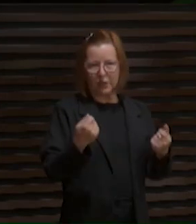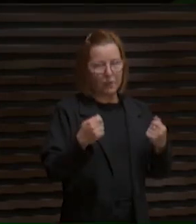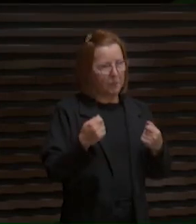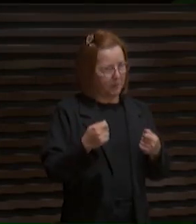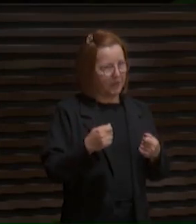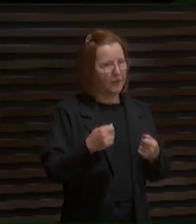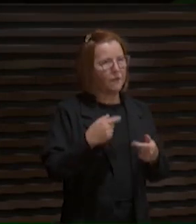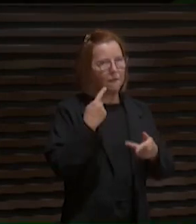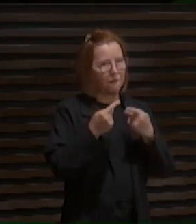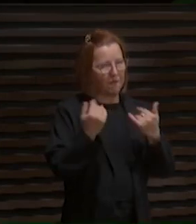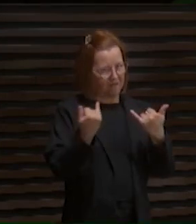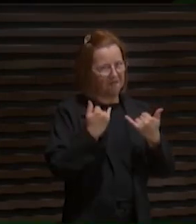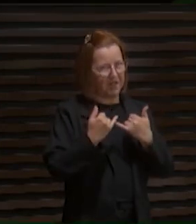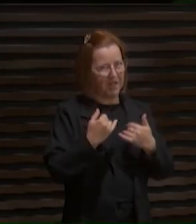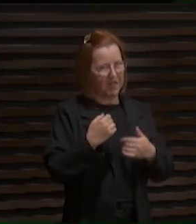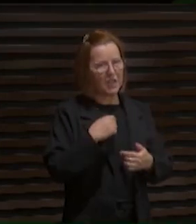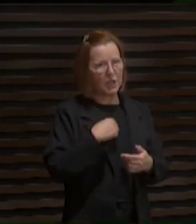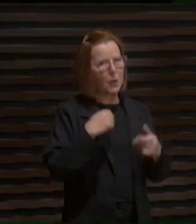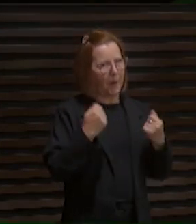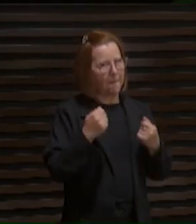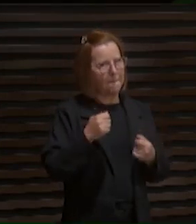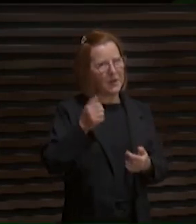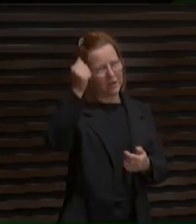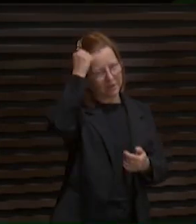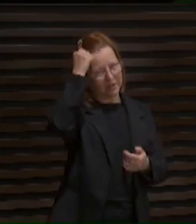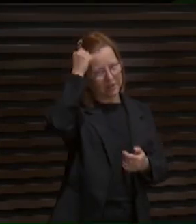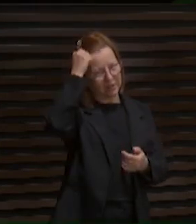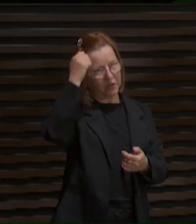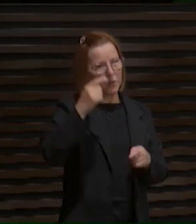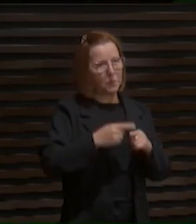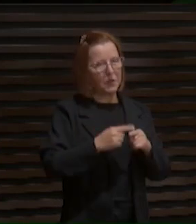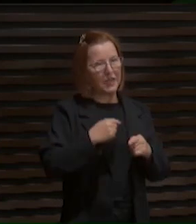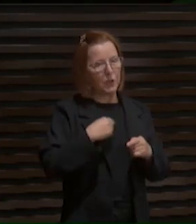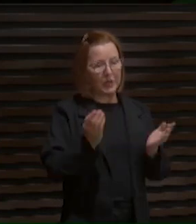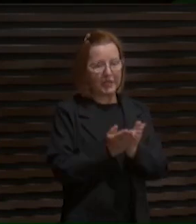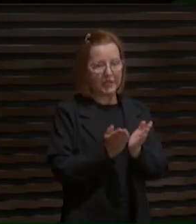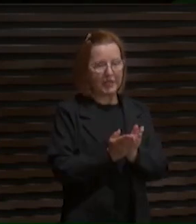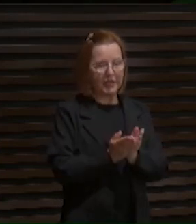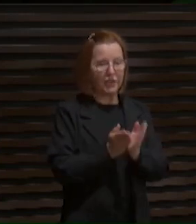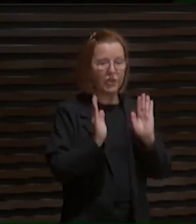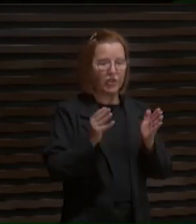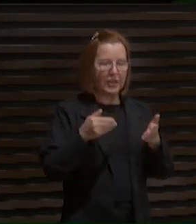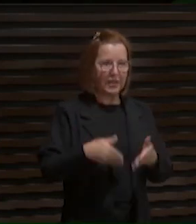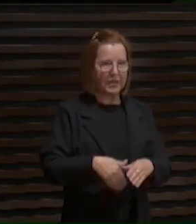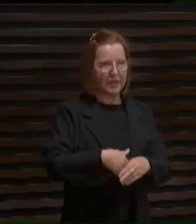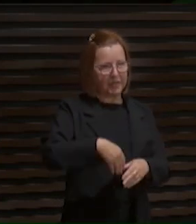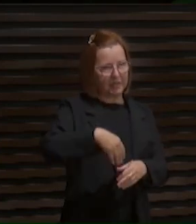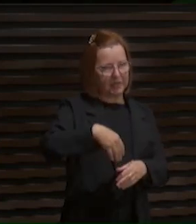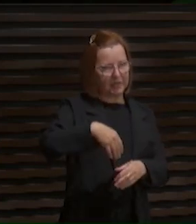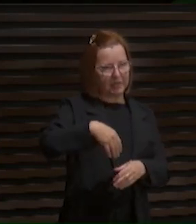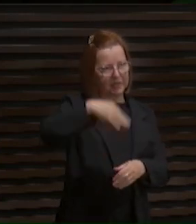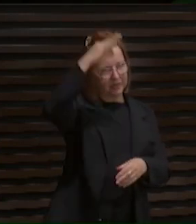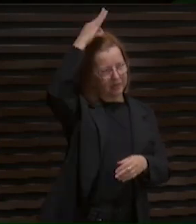arrependimento. Eu sou cristã, eu já nasci de novo. Deus vai perdoar meu pecado.